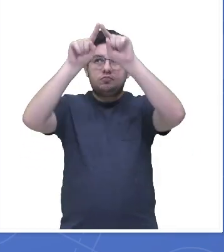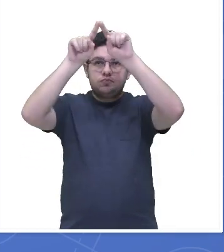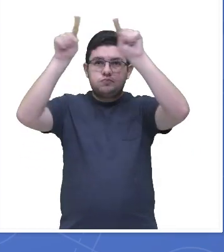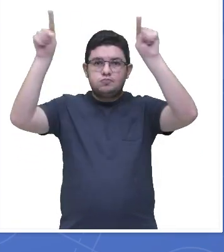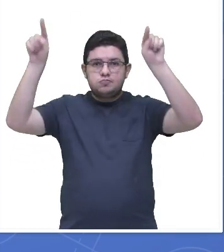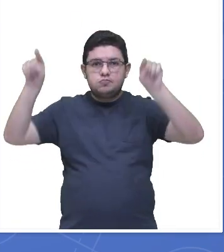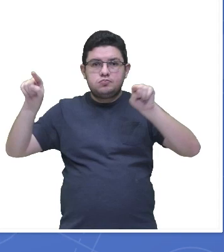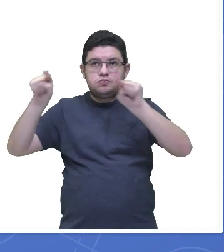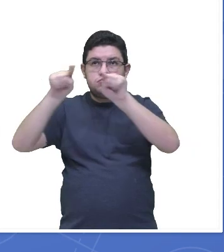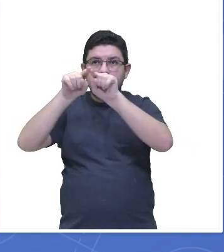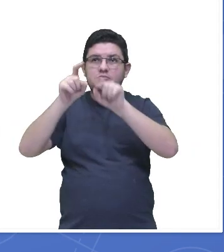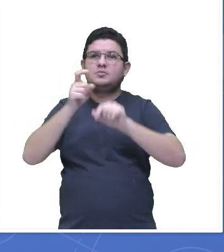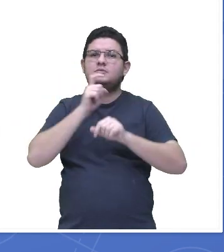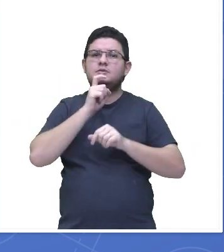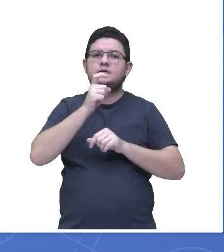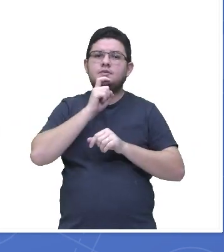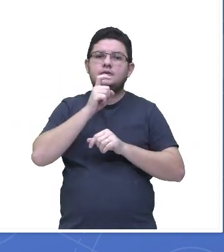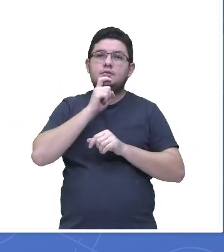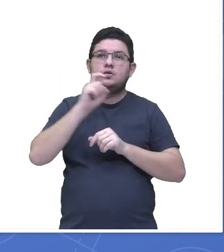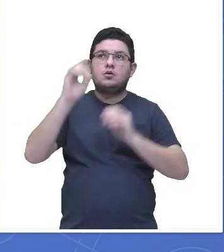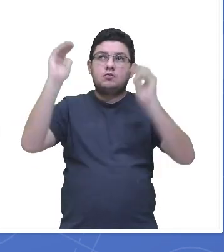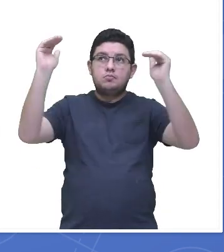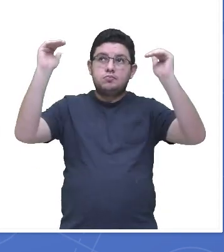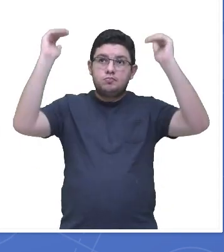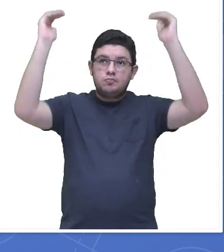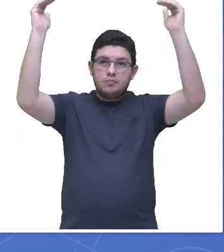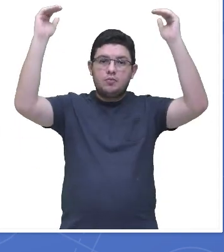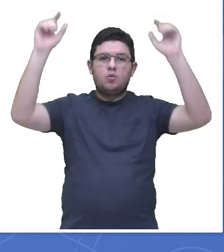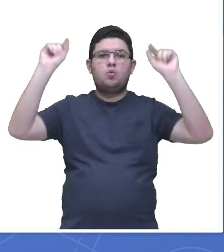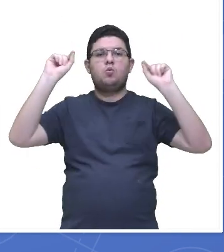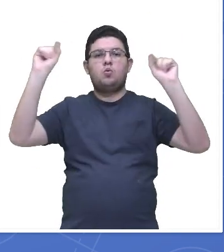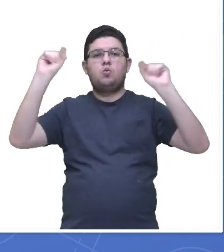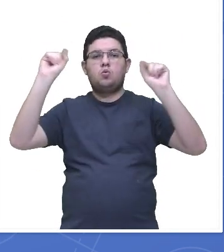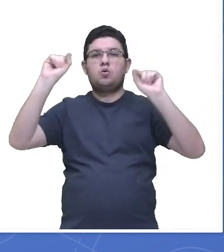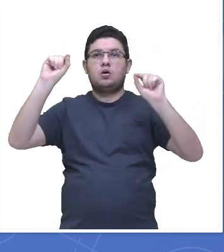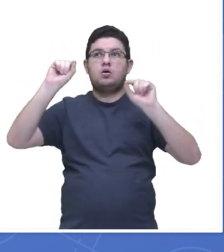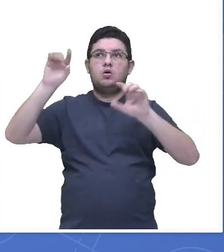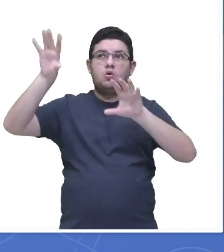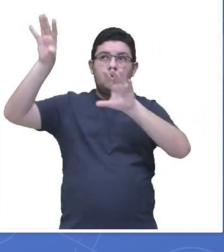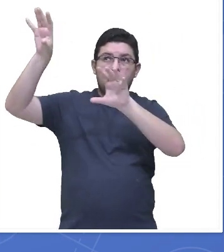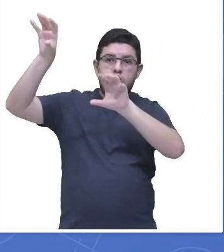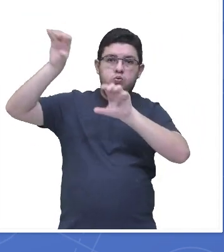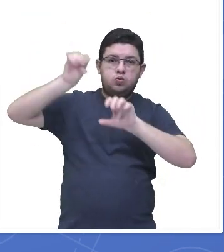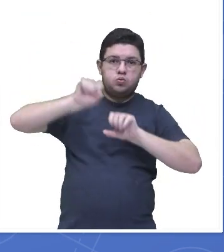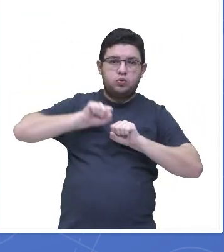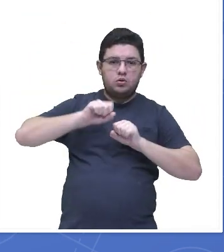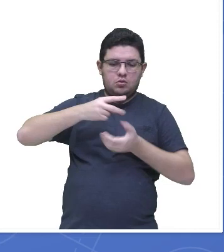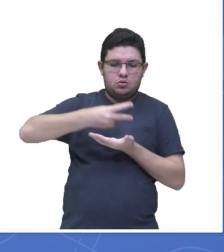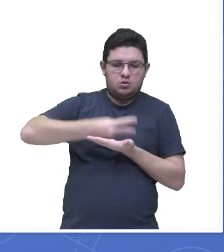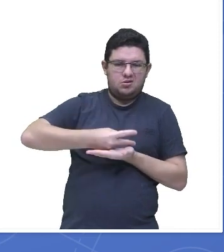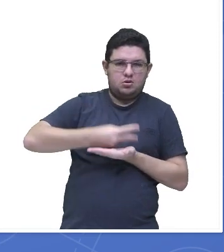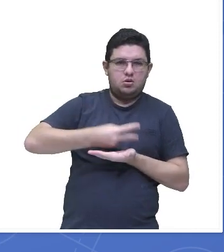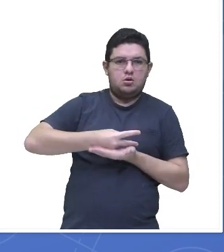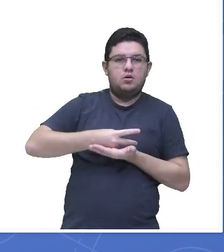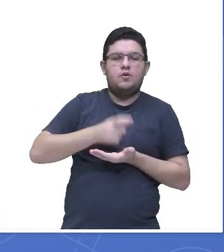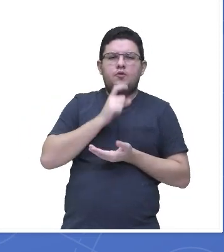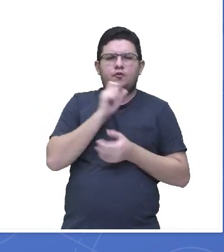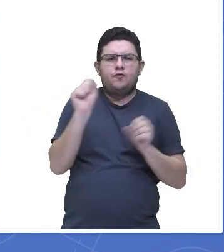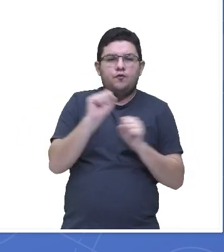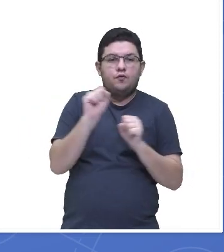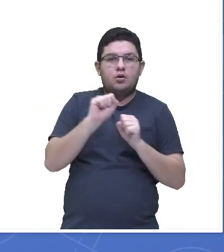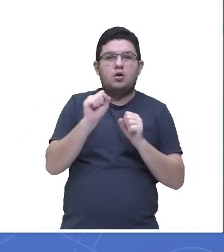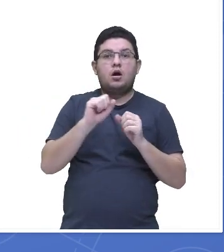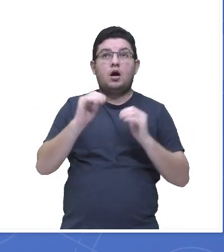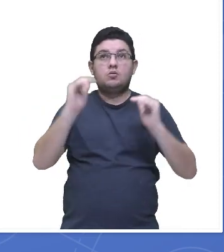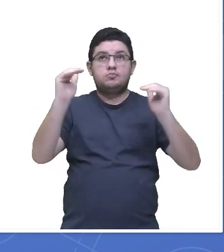coletar o ar mais quente. E o ar mais frio que sai do ar-condicionado vai se depositar na parte mais baixa do quarto. Veja que quando a